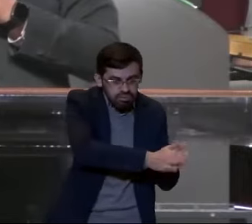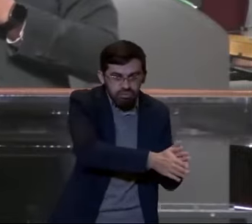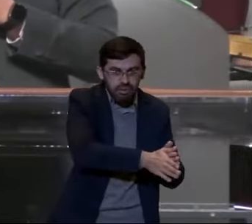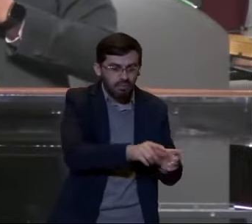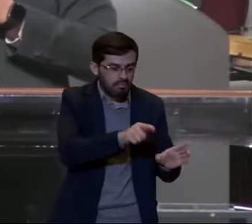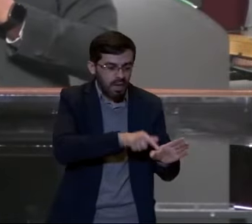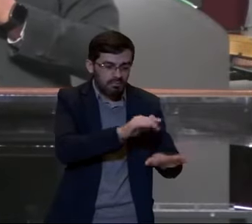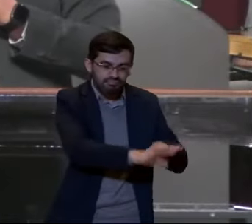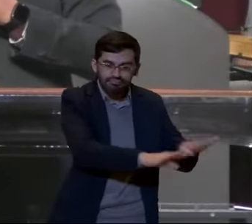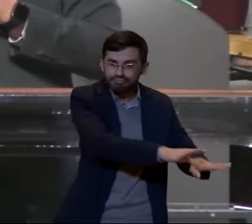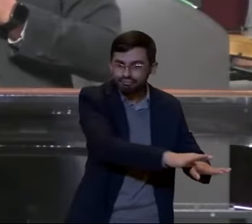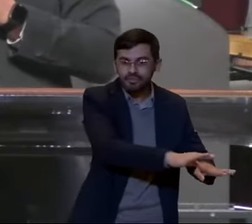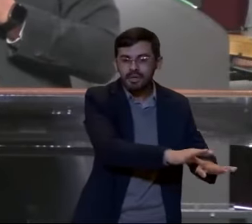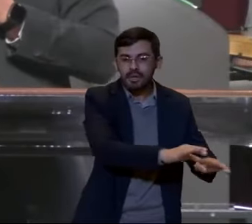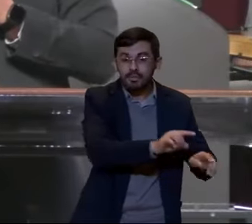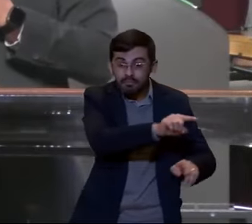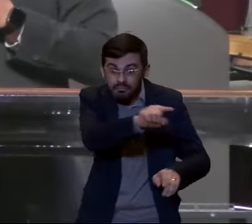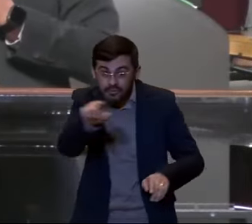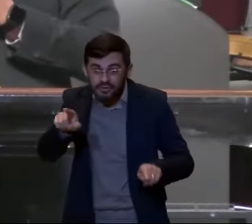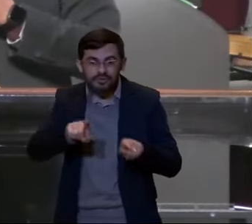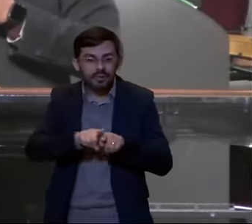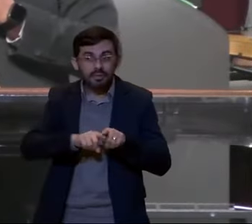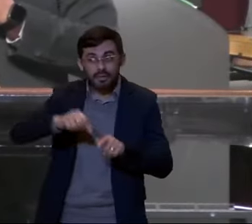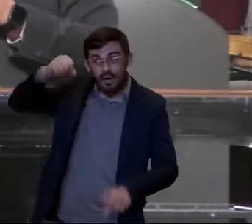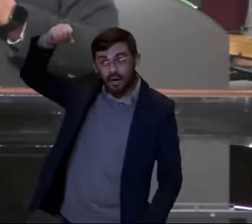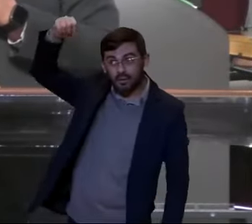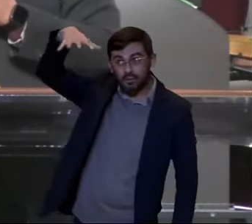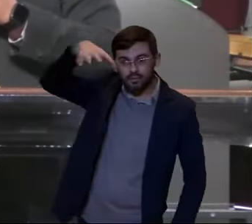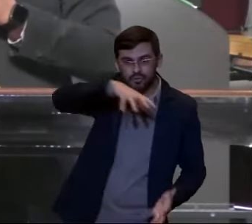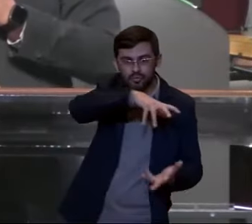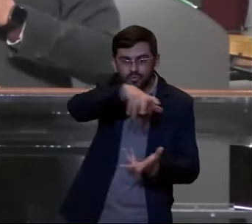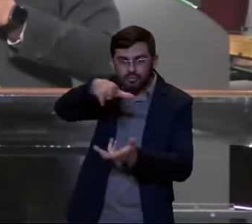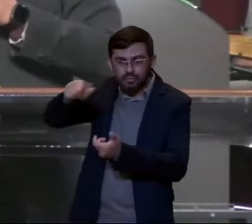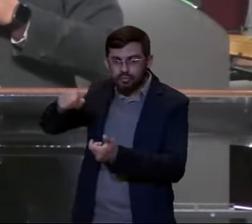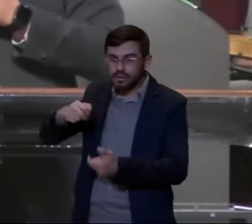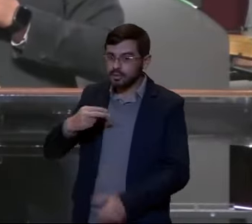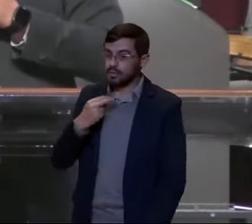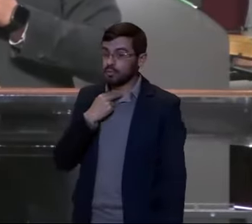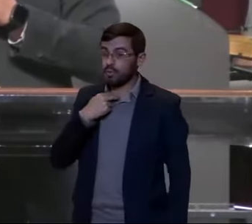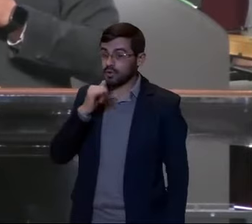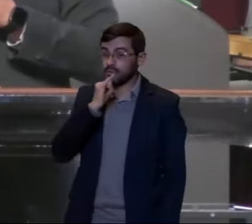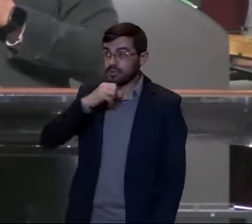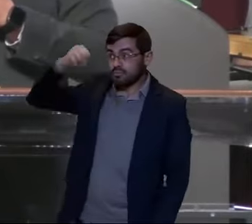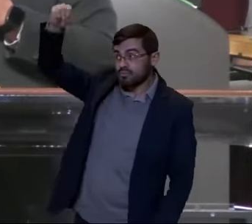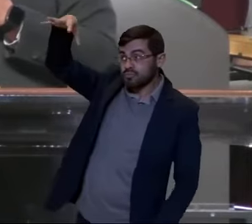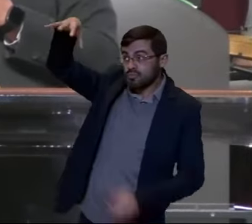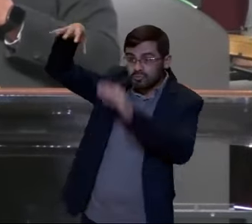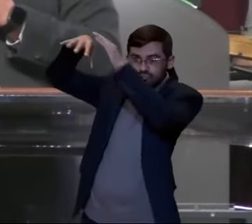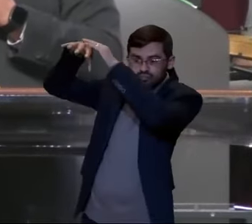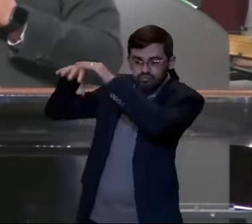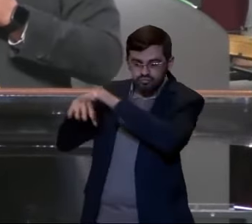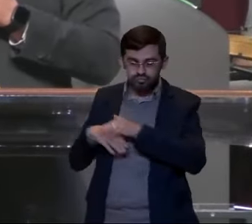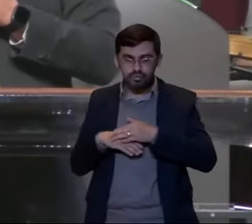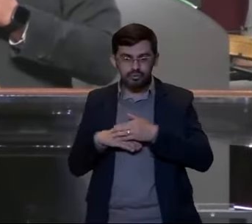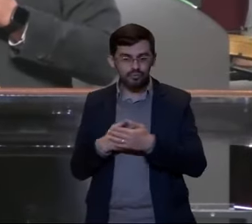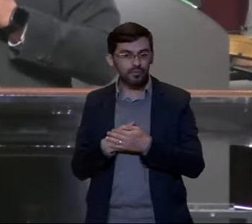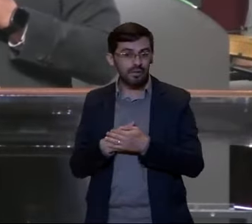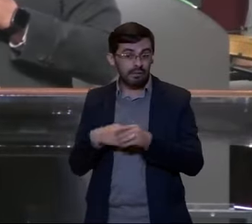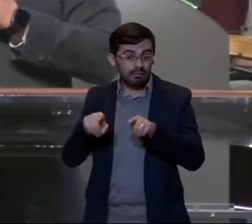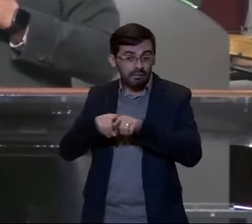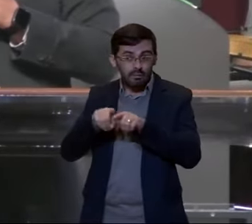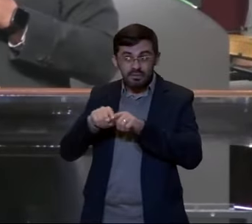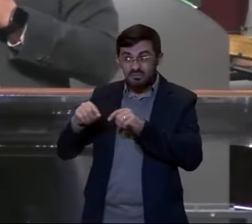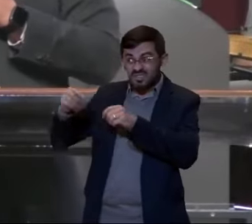pisado pelos homens. Vocês são a luz do mundo. Não se pode esconder uma cidade situada no alto de um